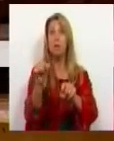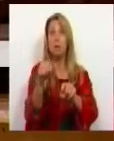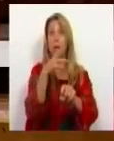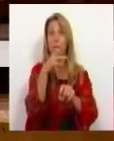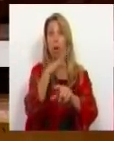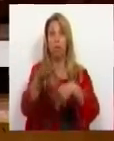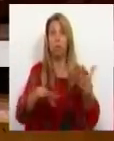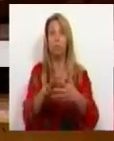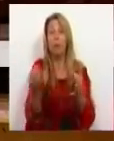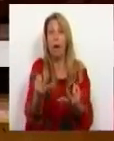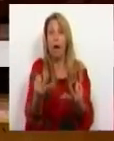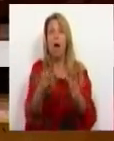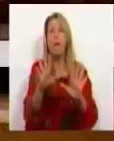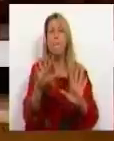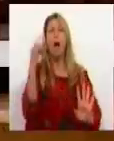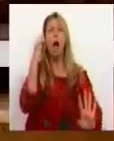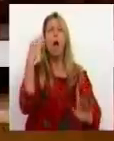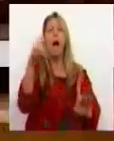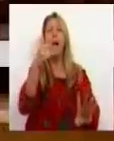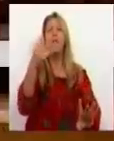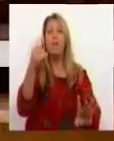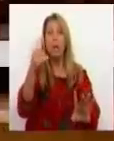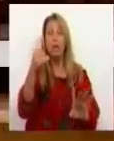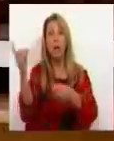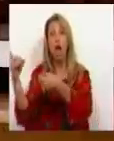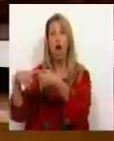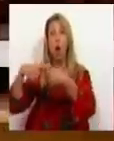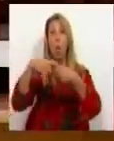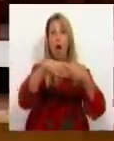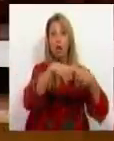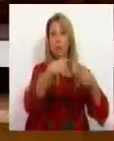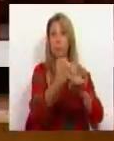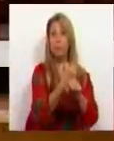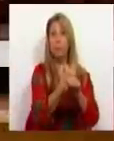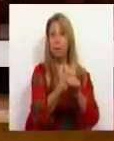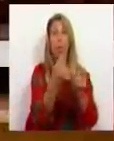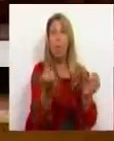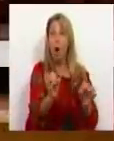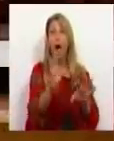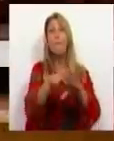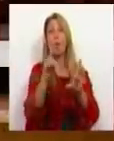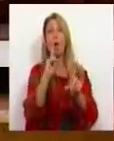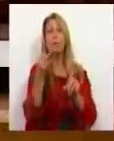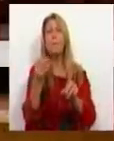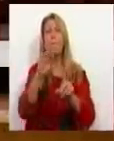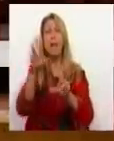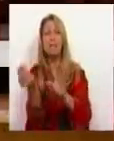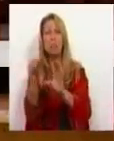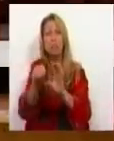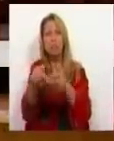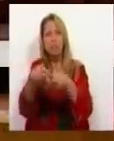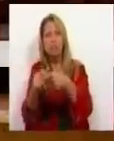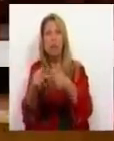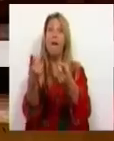soube-se, entretanto, que há 20 carruagens que não estão ao serviço por não haver peças. A imagem do caos, senhoras e senhores